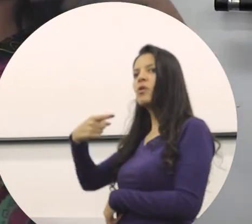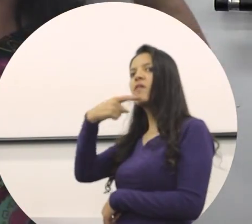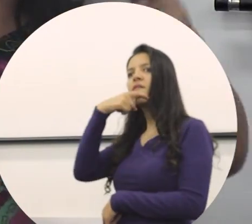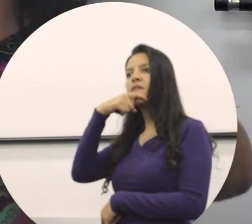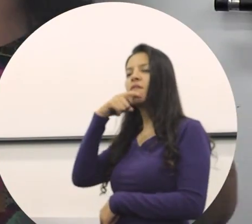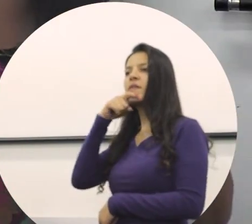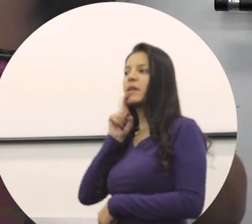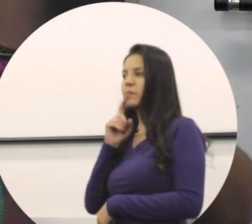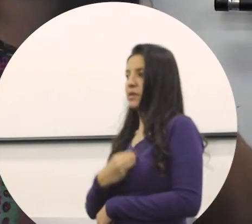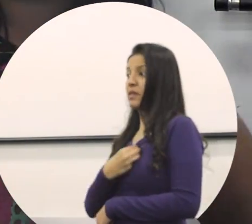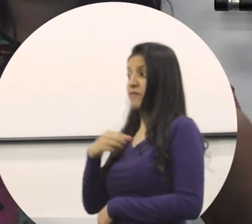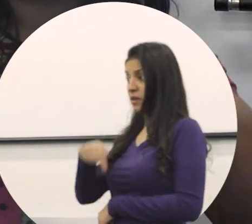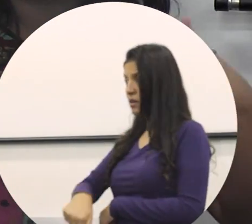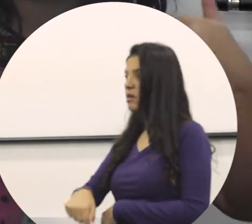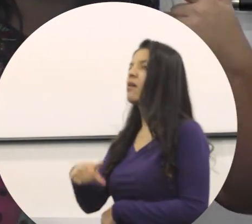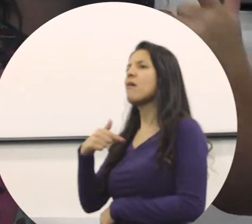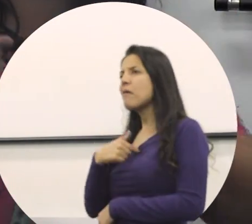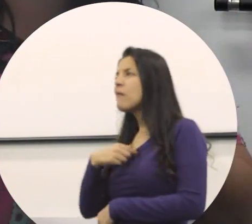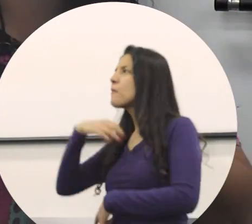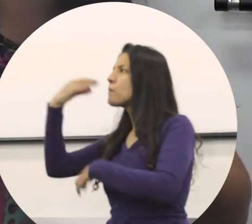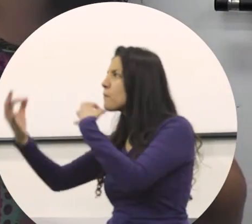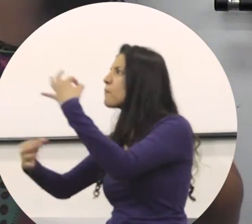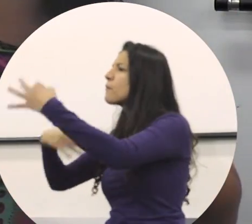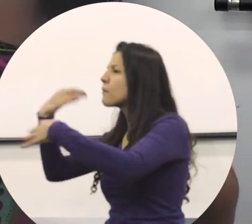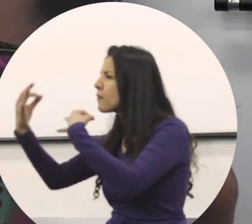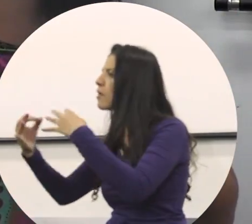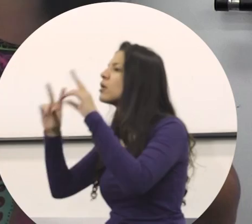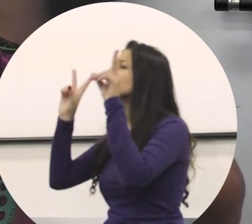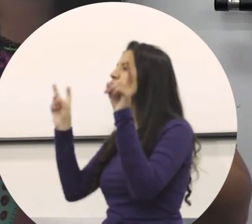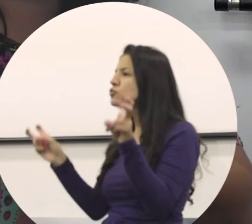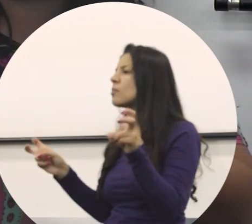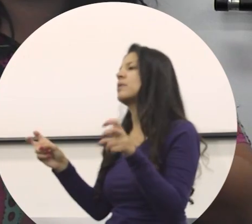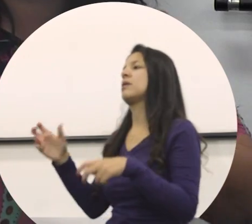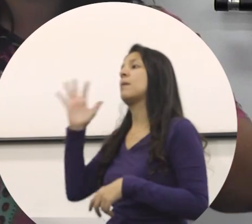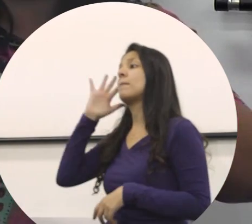eu fiz várias intervenções sobre esse pensamento